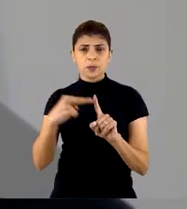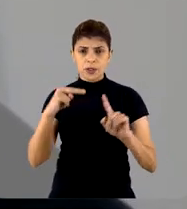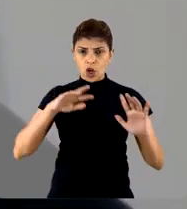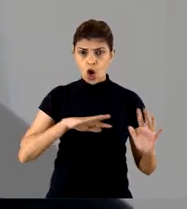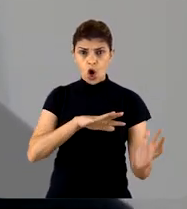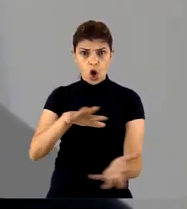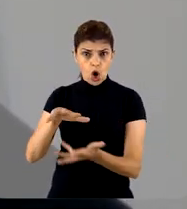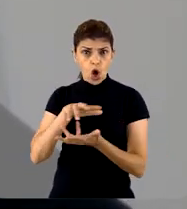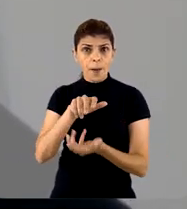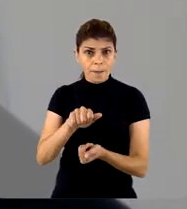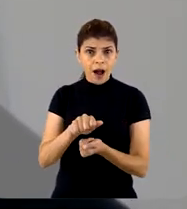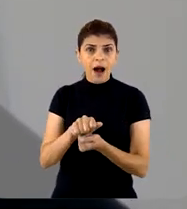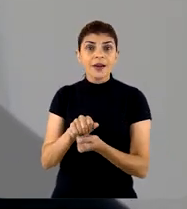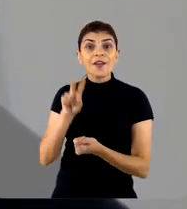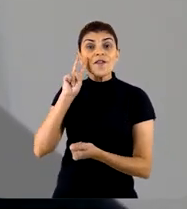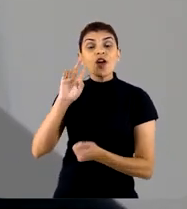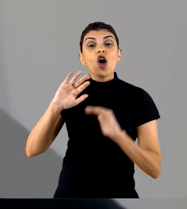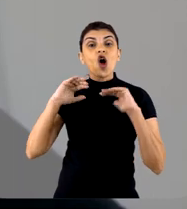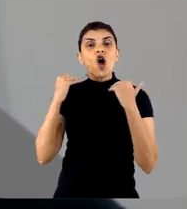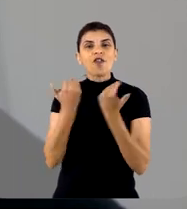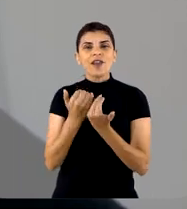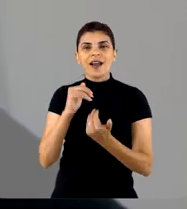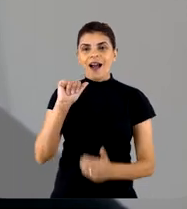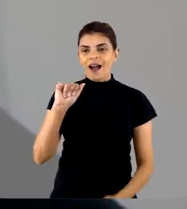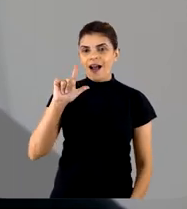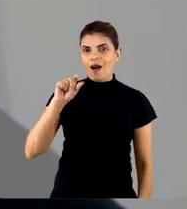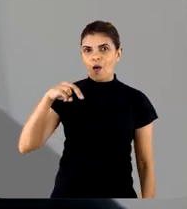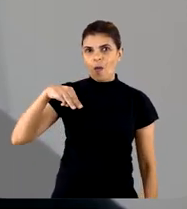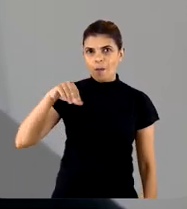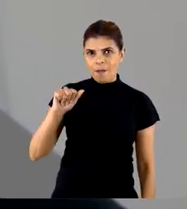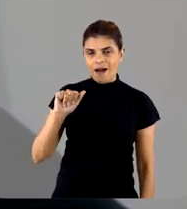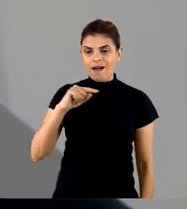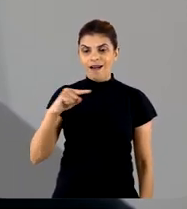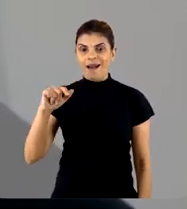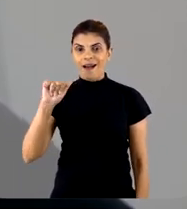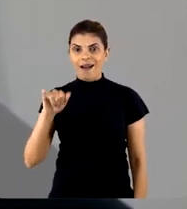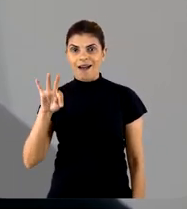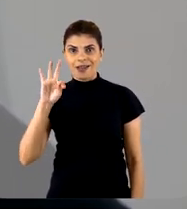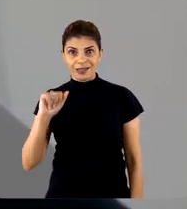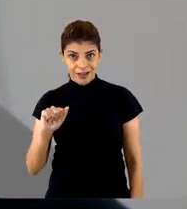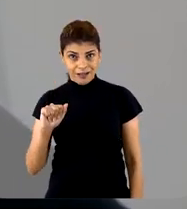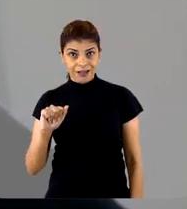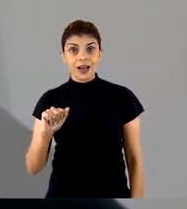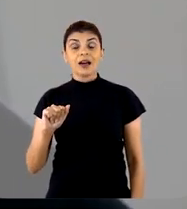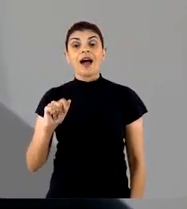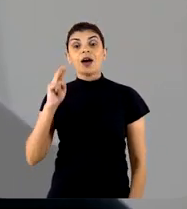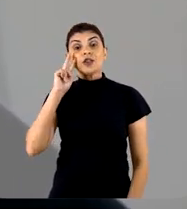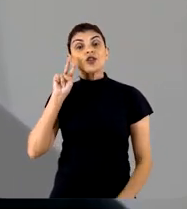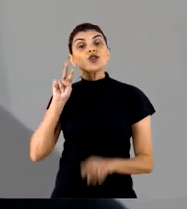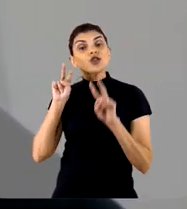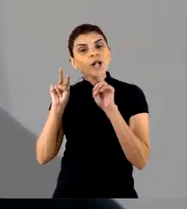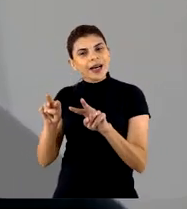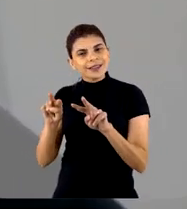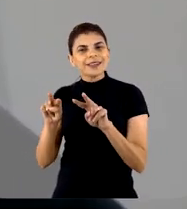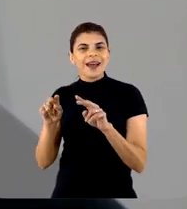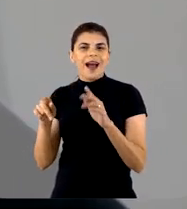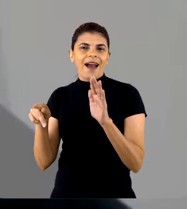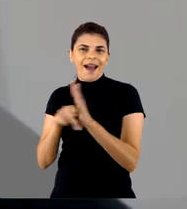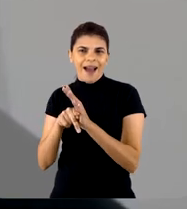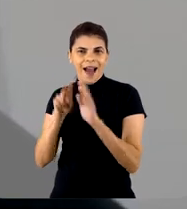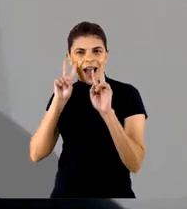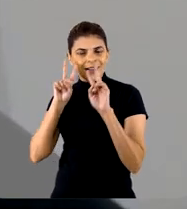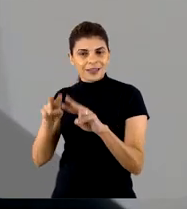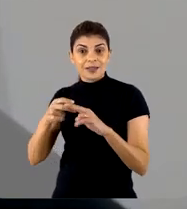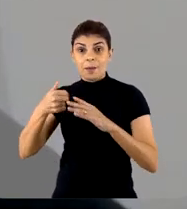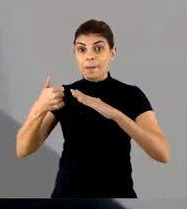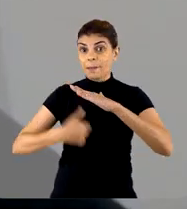dessa perspectiva mais global, a gente pode ver na conferência de Alma-Ata, né? Sobre a atenção primária de saúde.